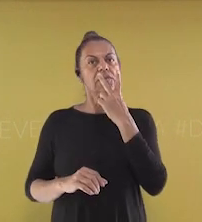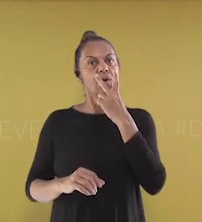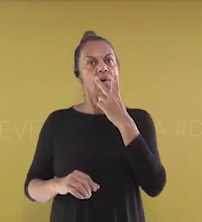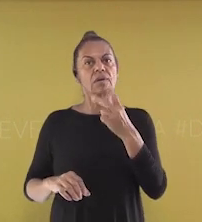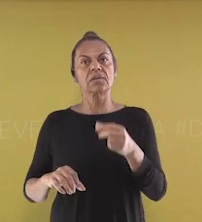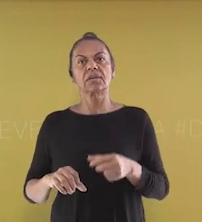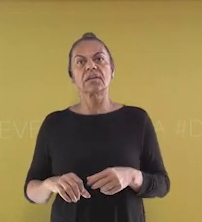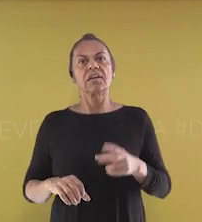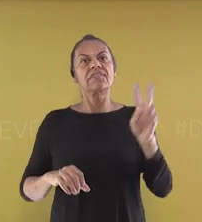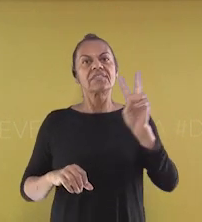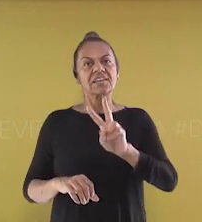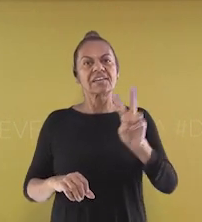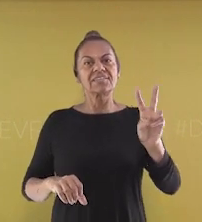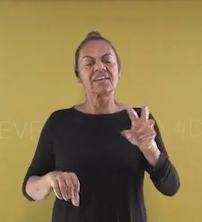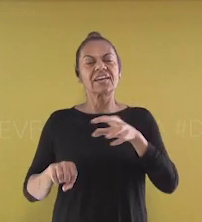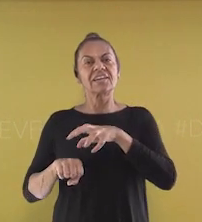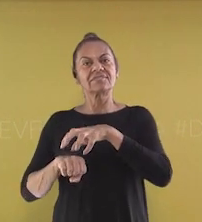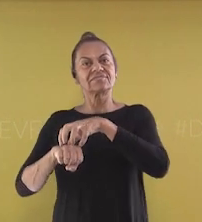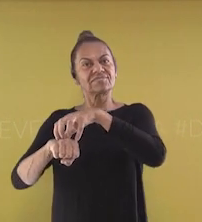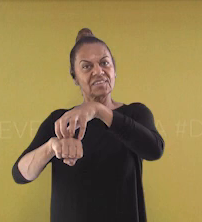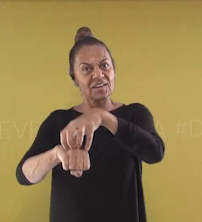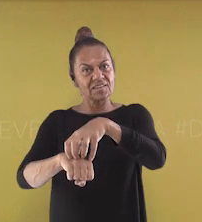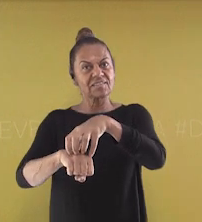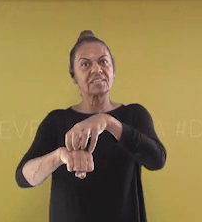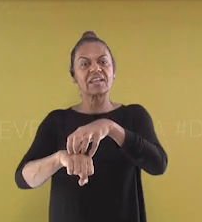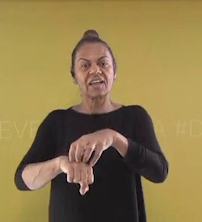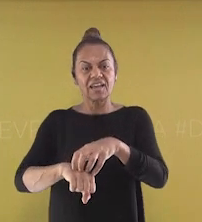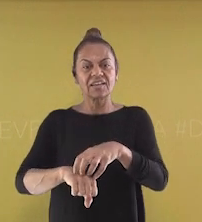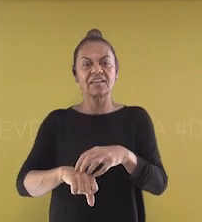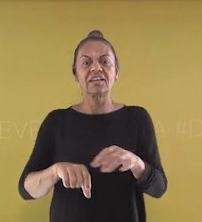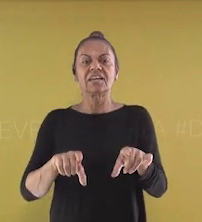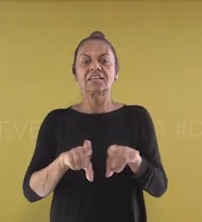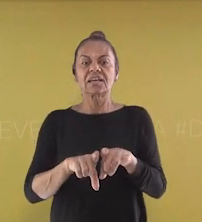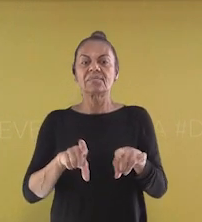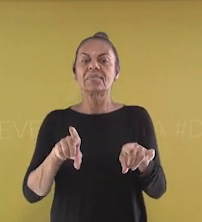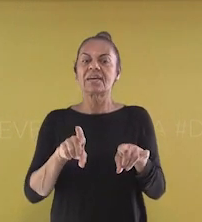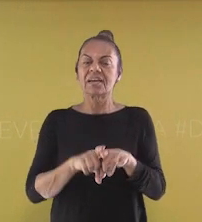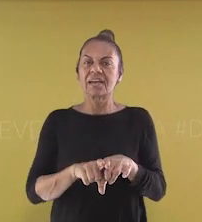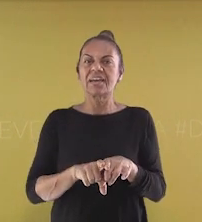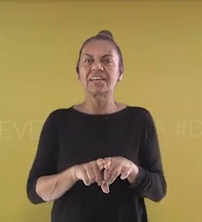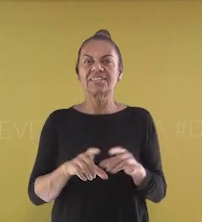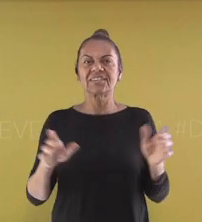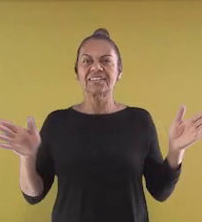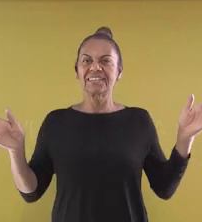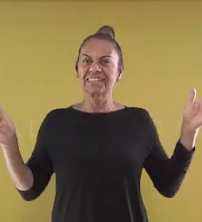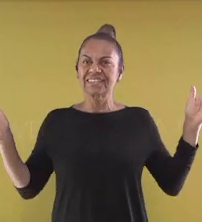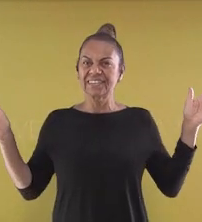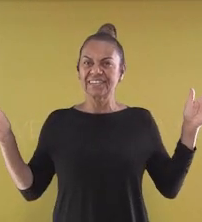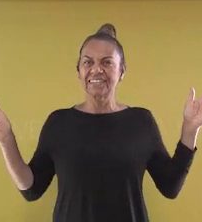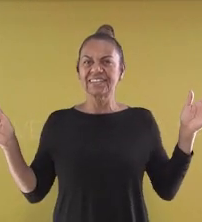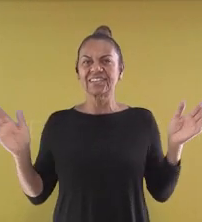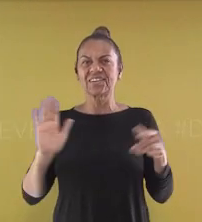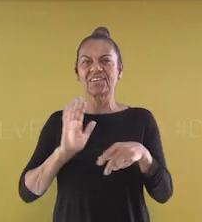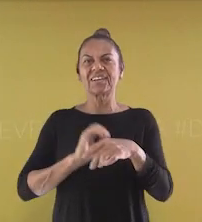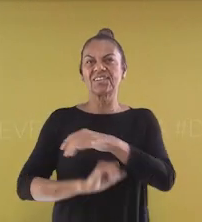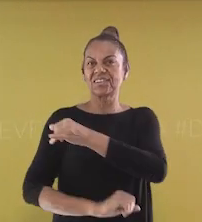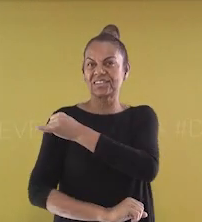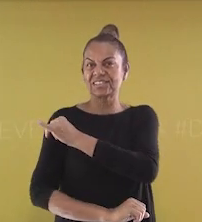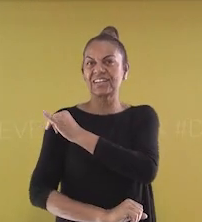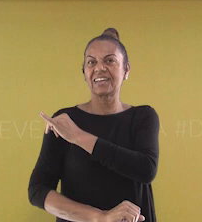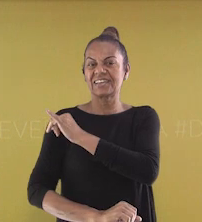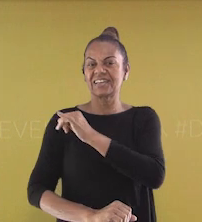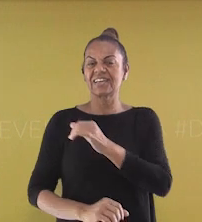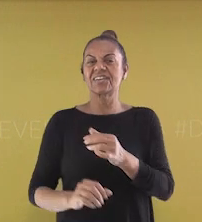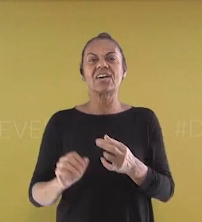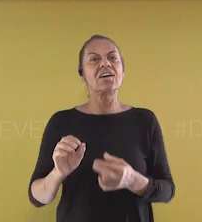Rosa. E ao lado temos o Cristo Redentor, que fica no Rio de Janeiro, simbolizando a campanha do Novembro